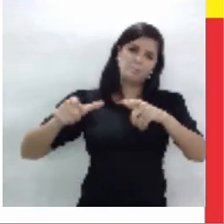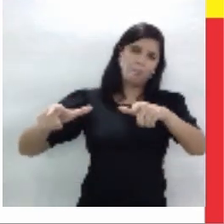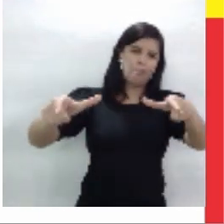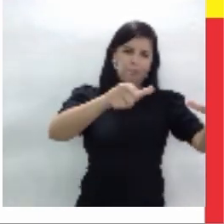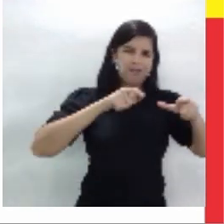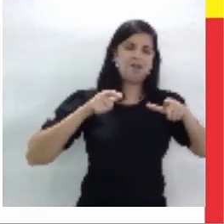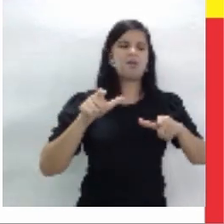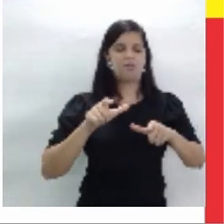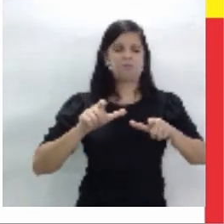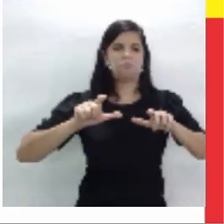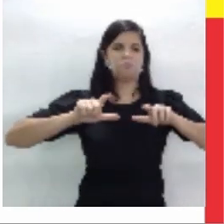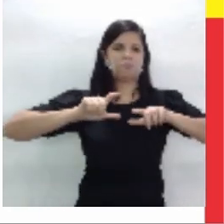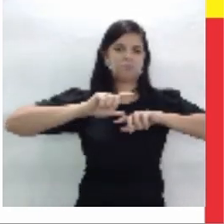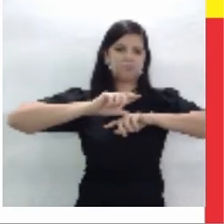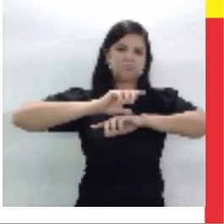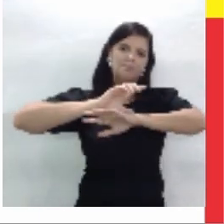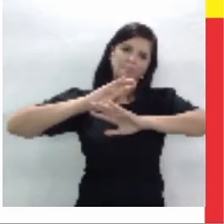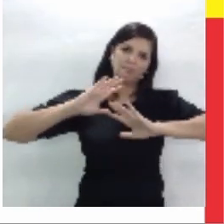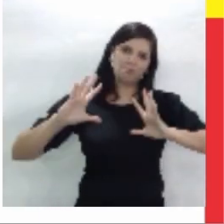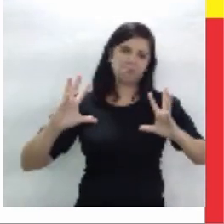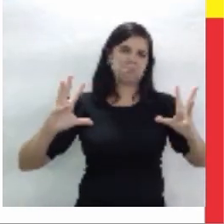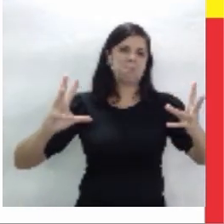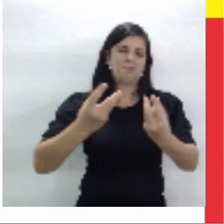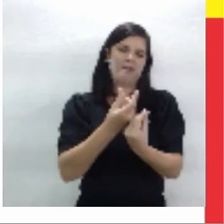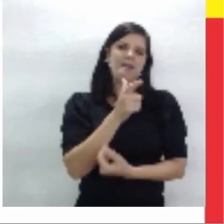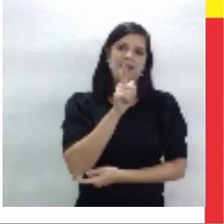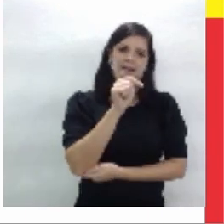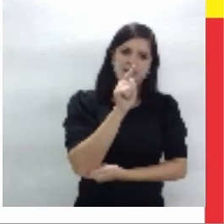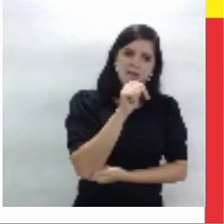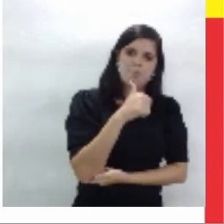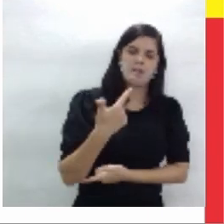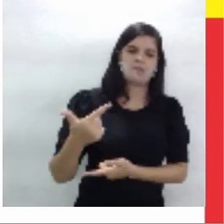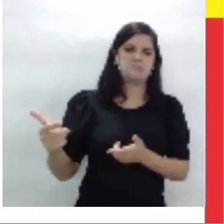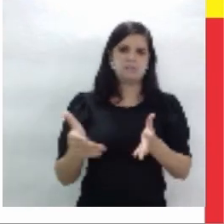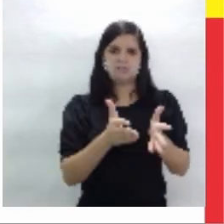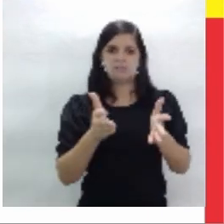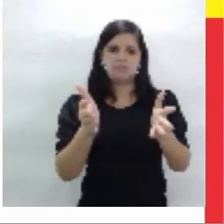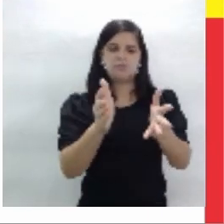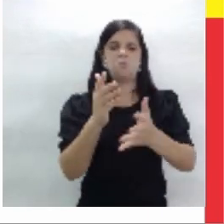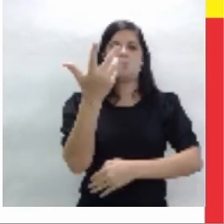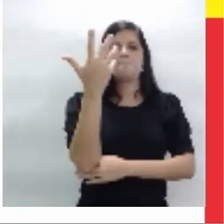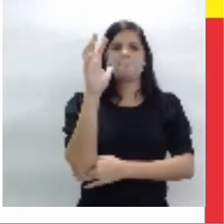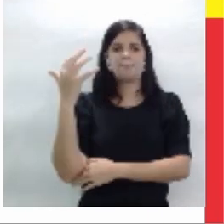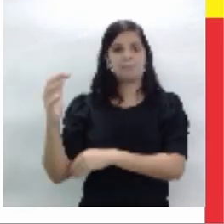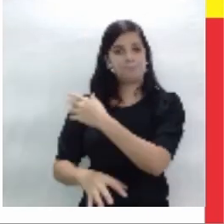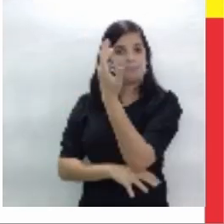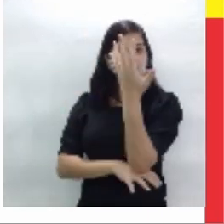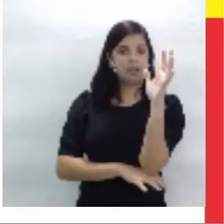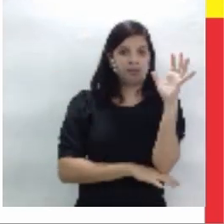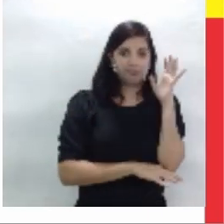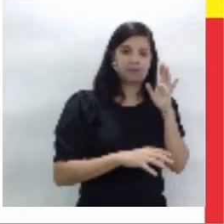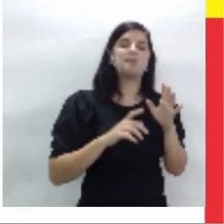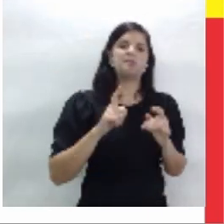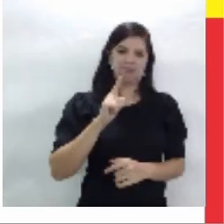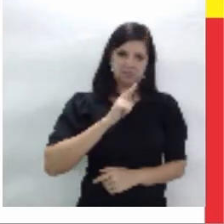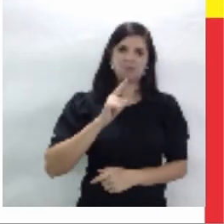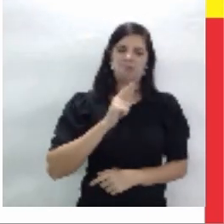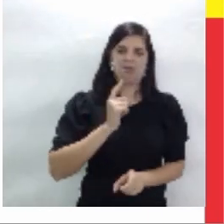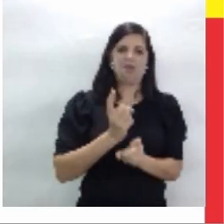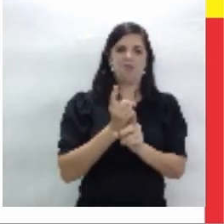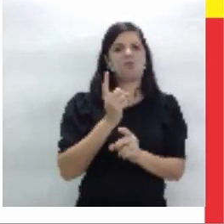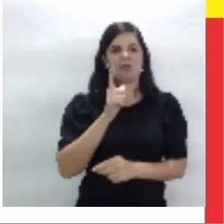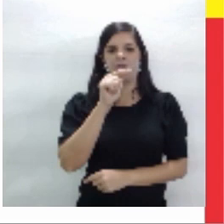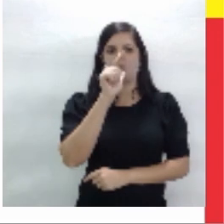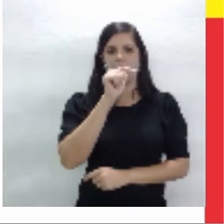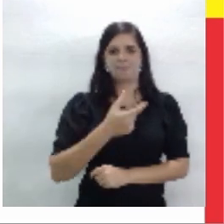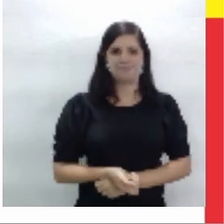tá? Toda essa fonte natural, esse verde, essas árvores, essas plantas, elas possuem água também, tá? Não, a água